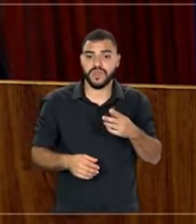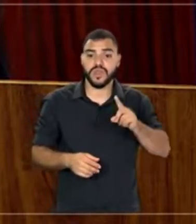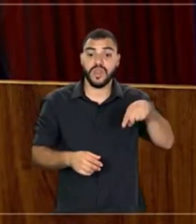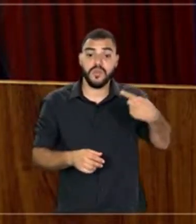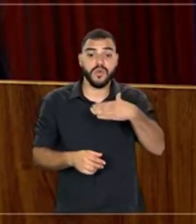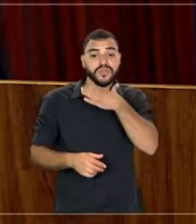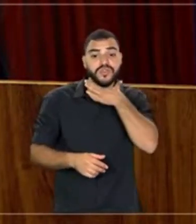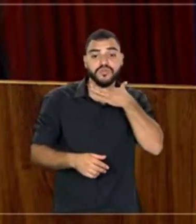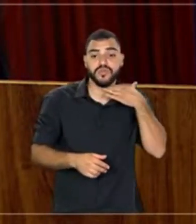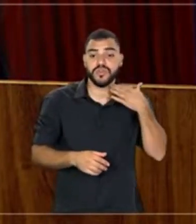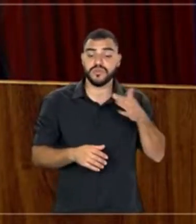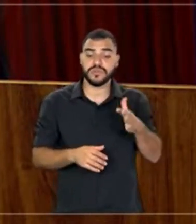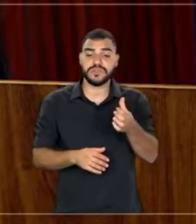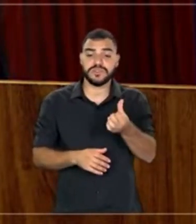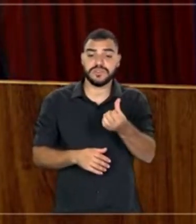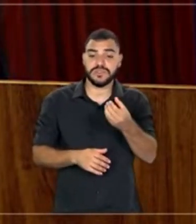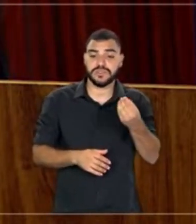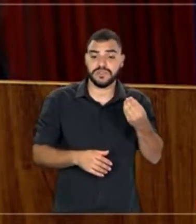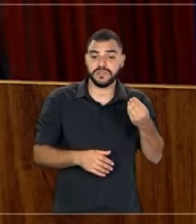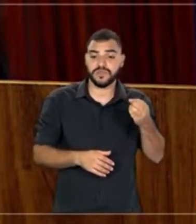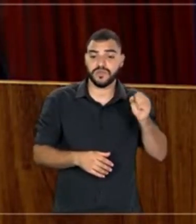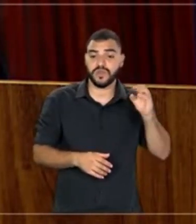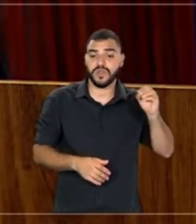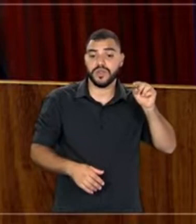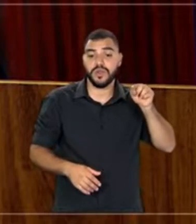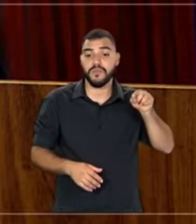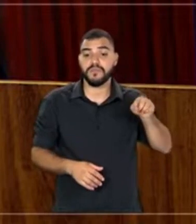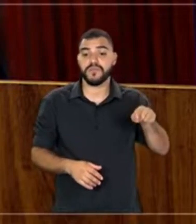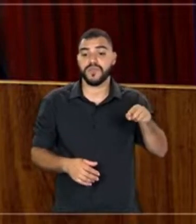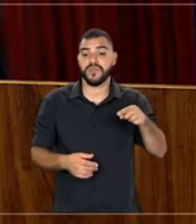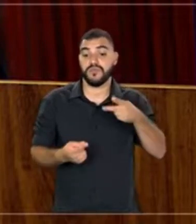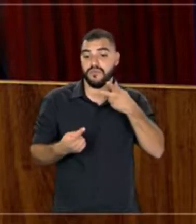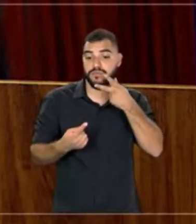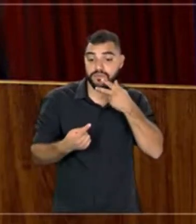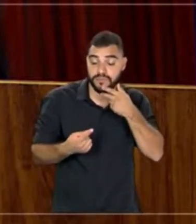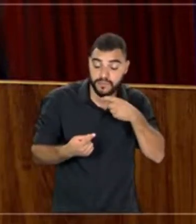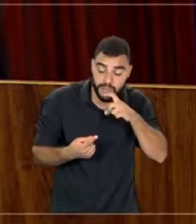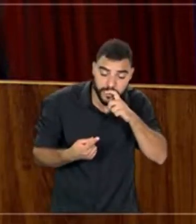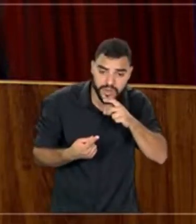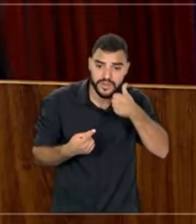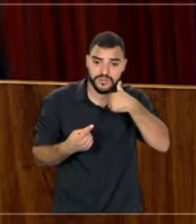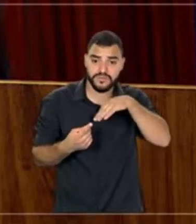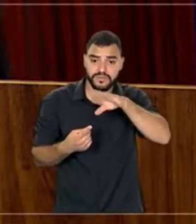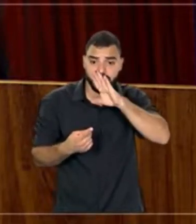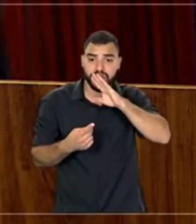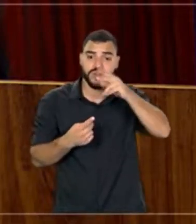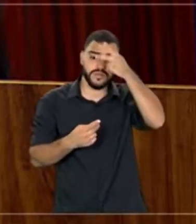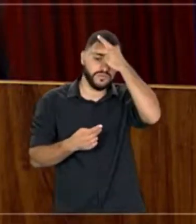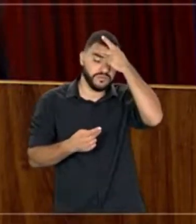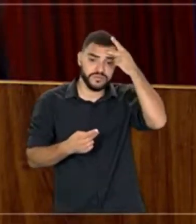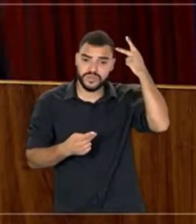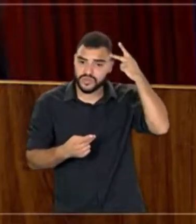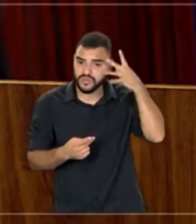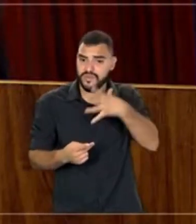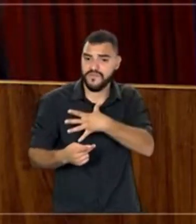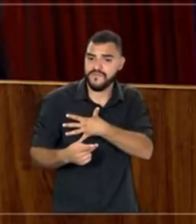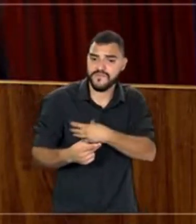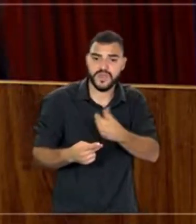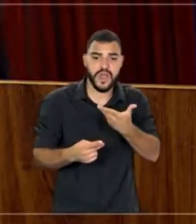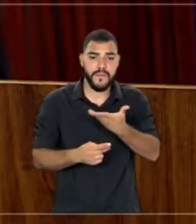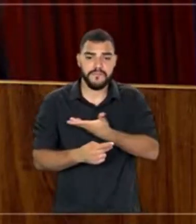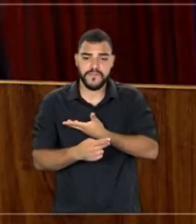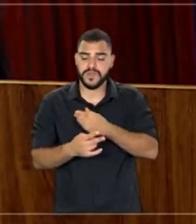de 668 mil pais, mães, avós, filhos, filhas,